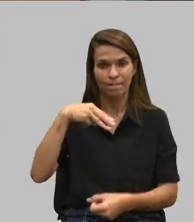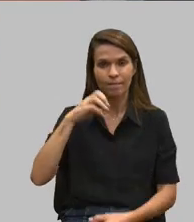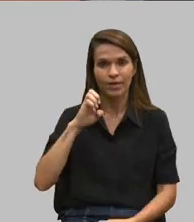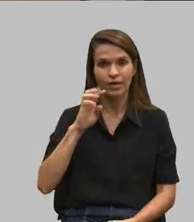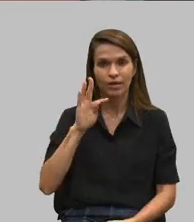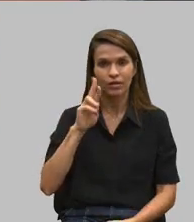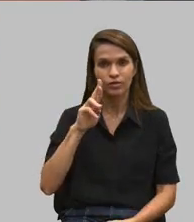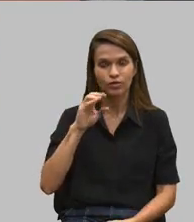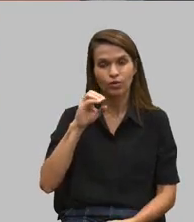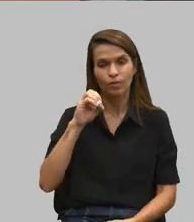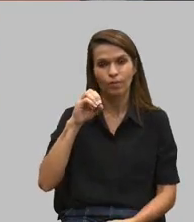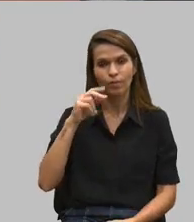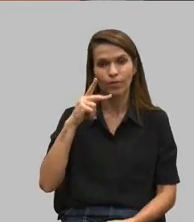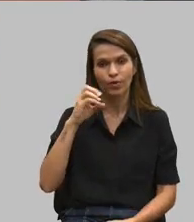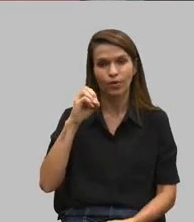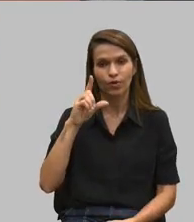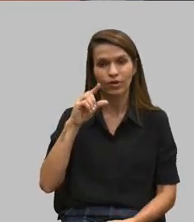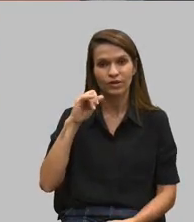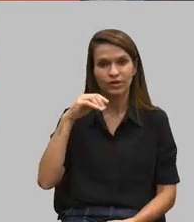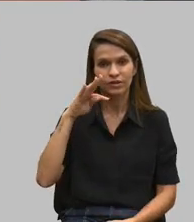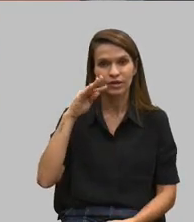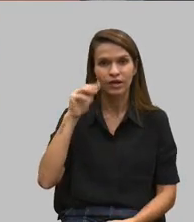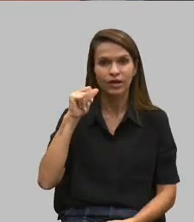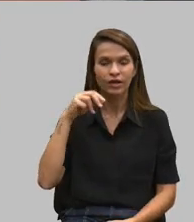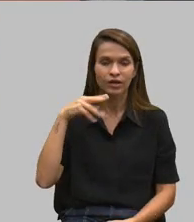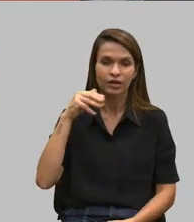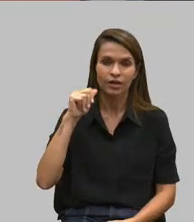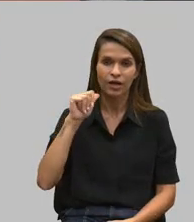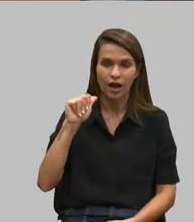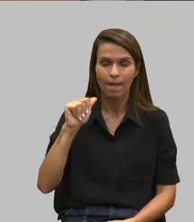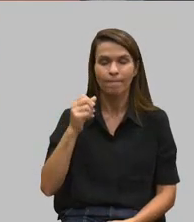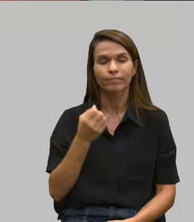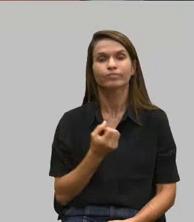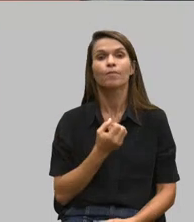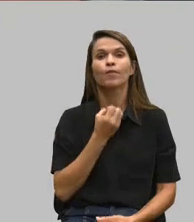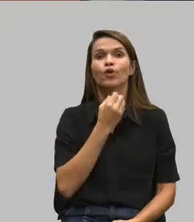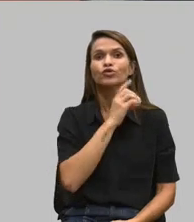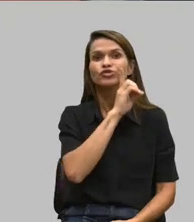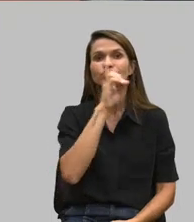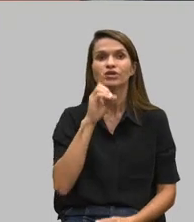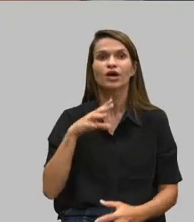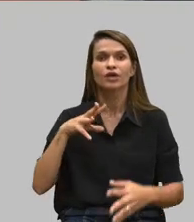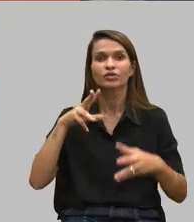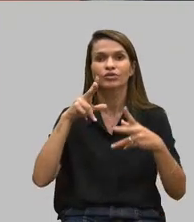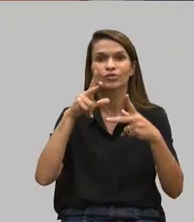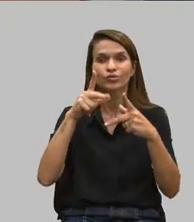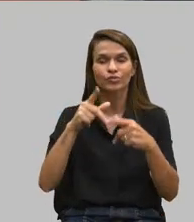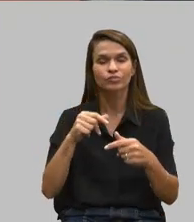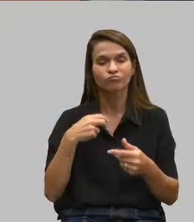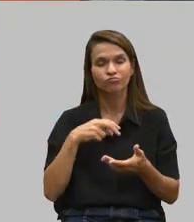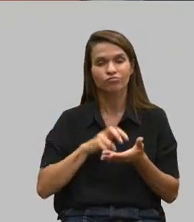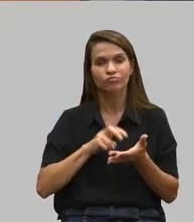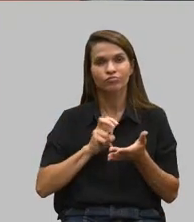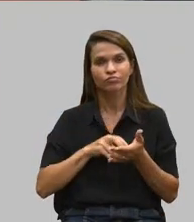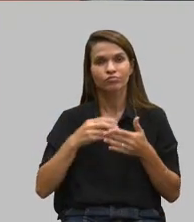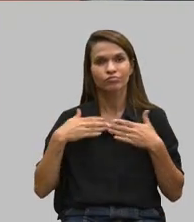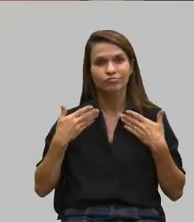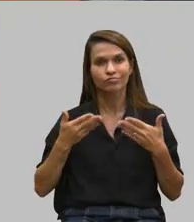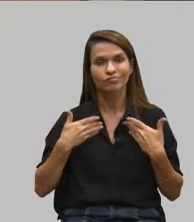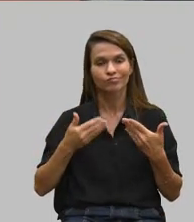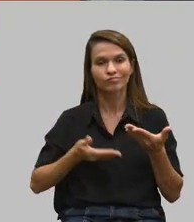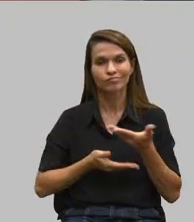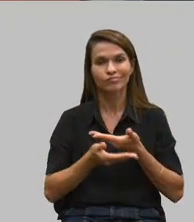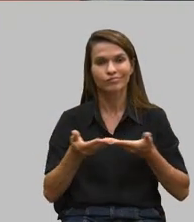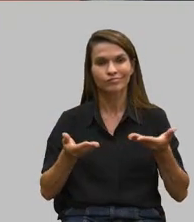A bom dia a todos e a todas eh com muita alegria que eu compartilho aqui